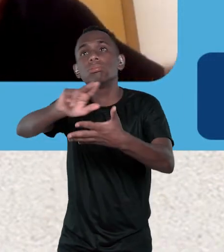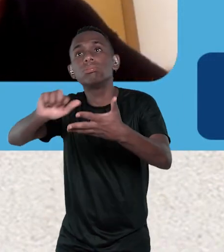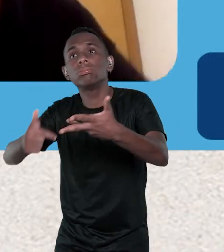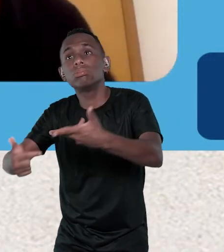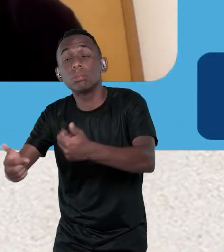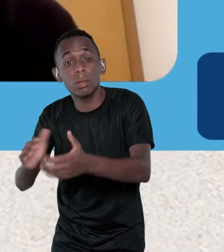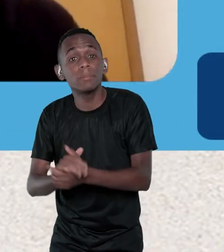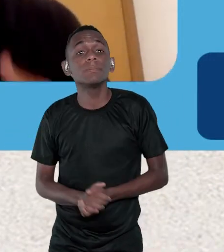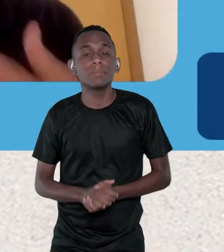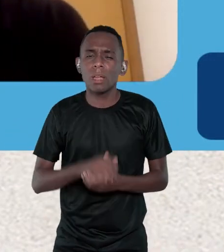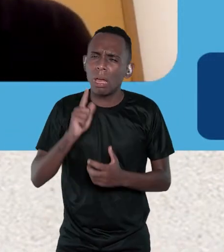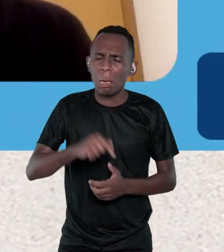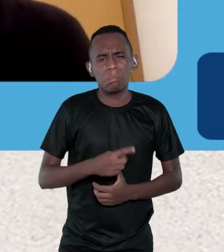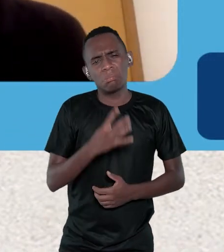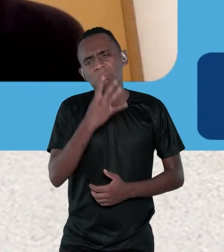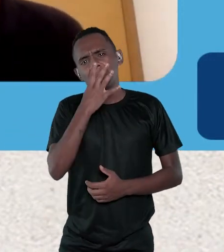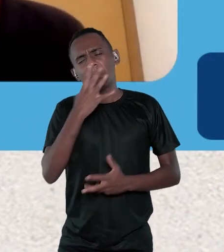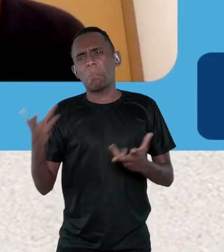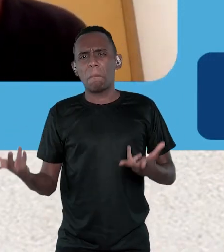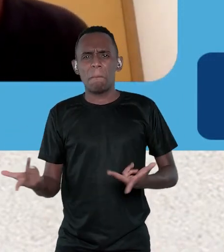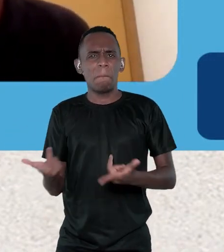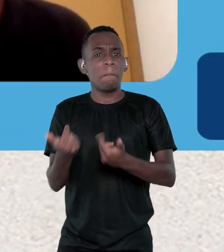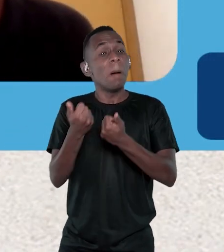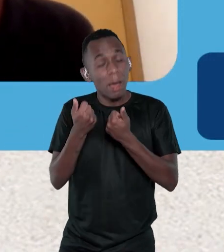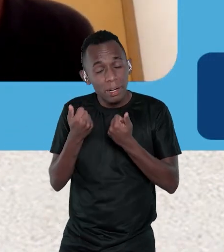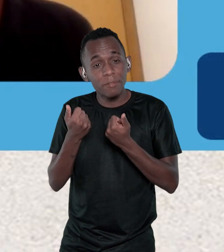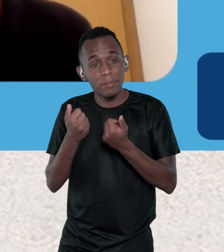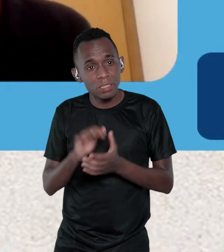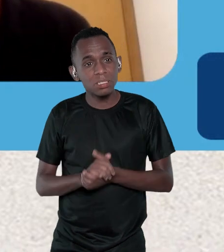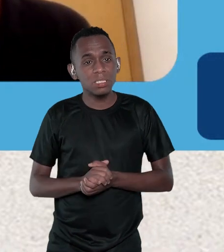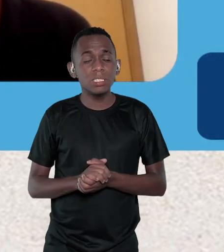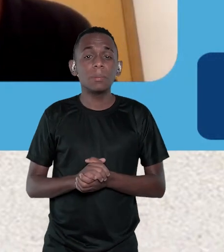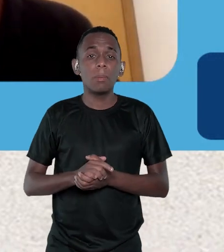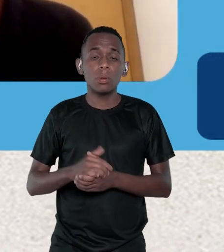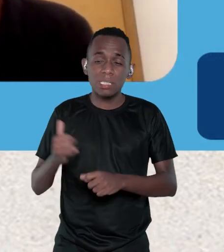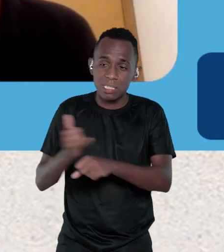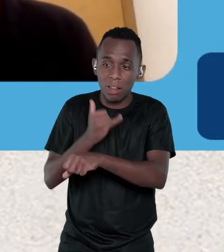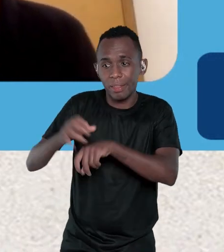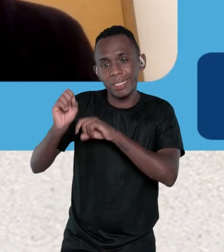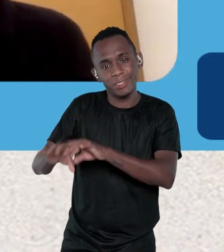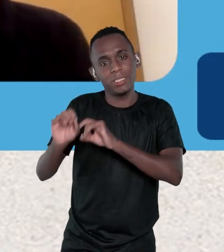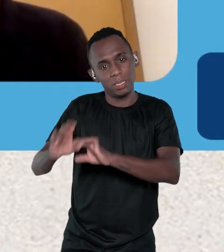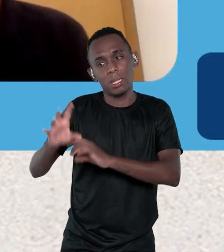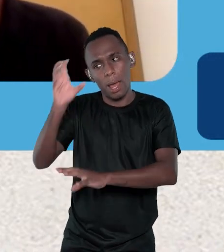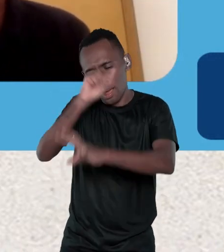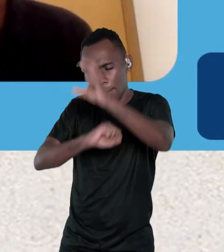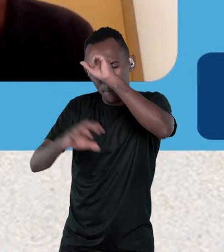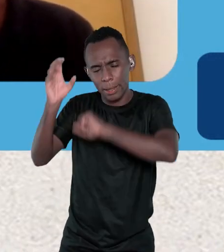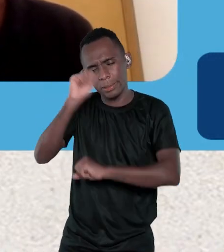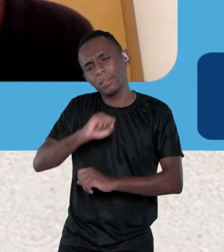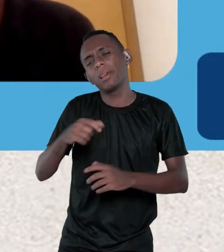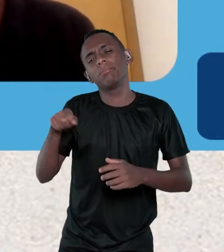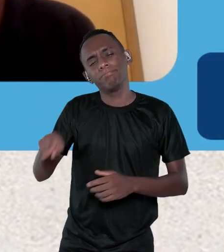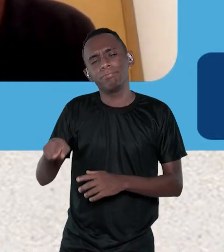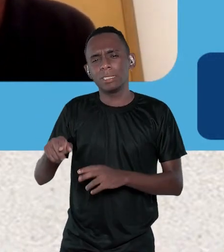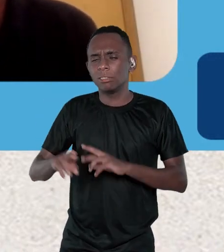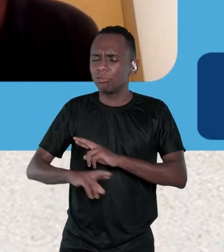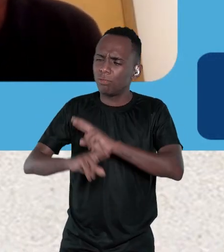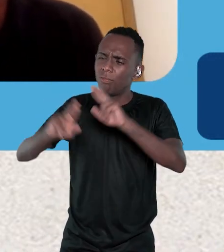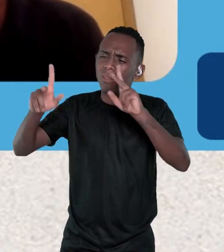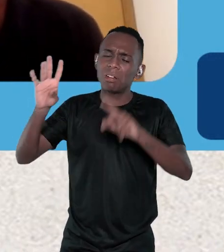foi aqui que não sei o quê, entendeu? Então era muito rico esse forma de ensinar.